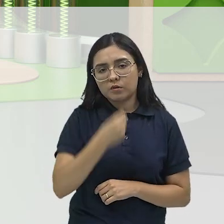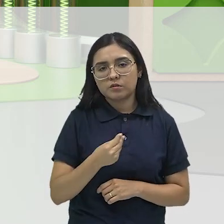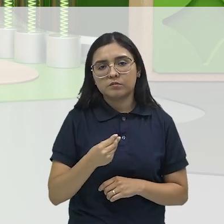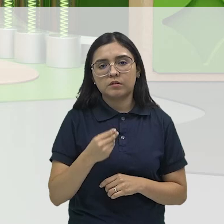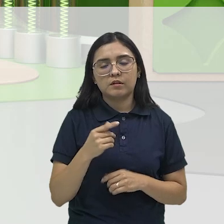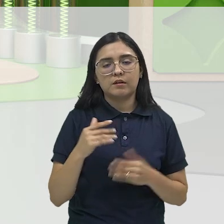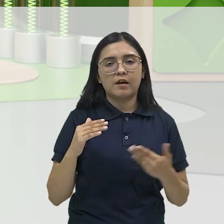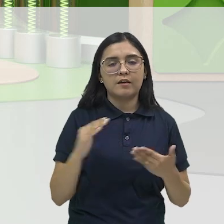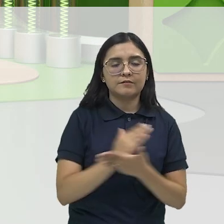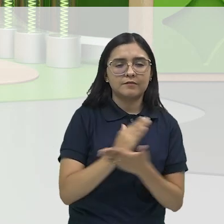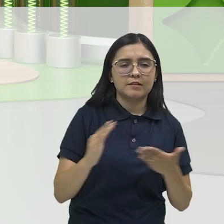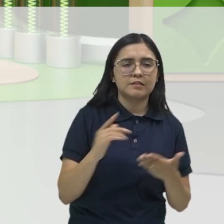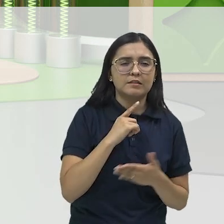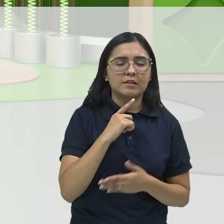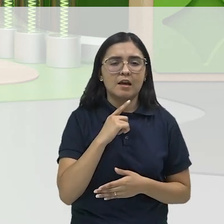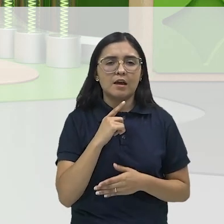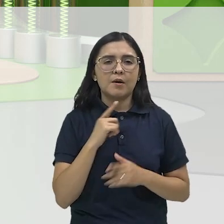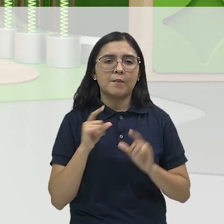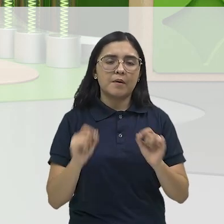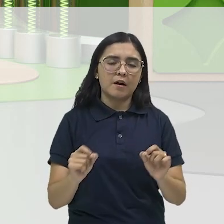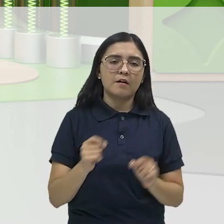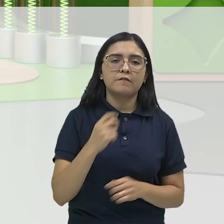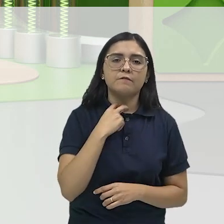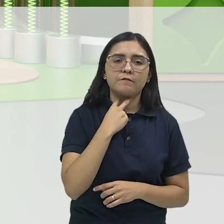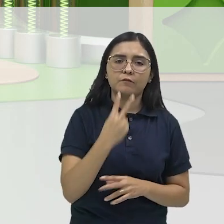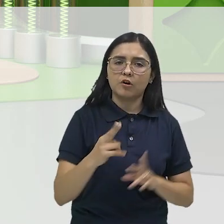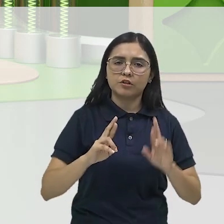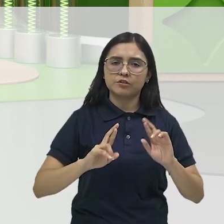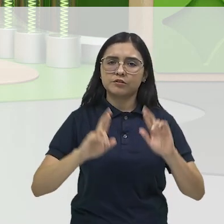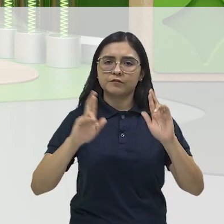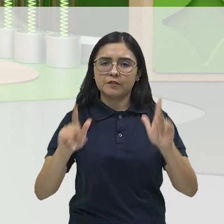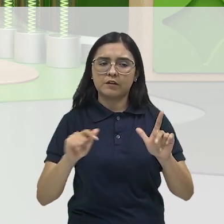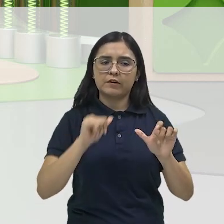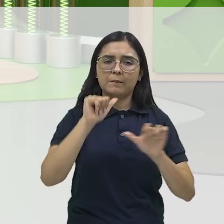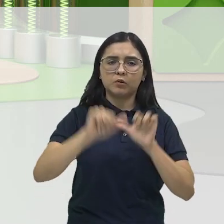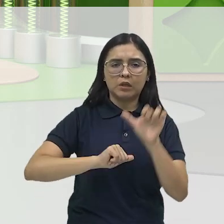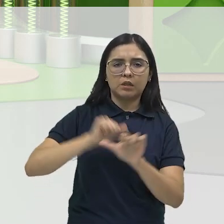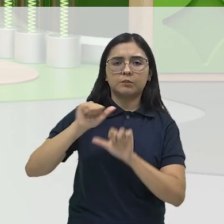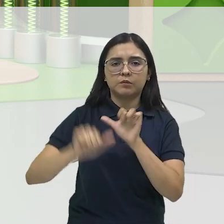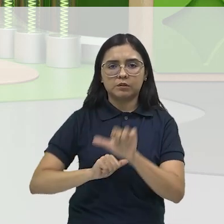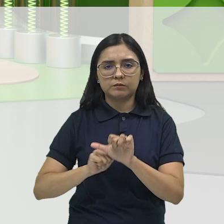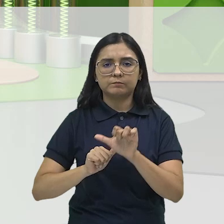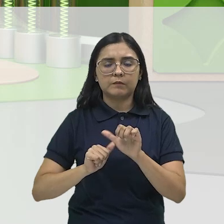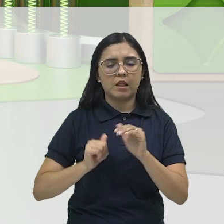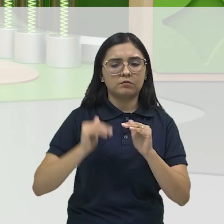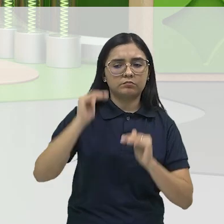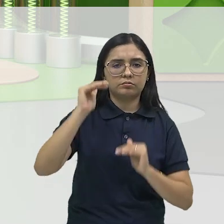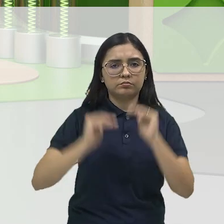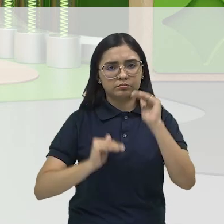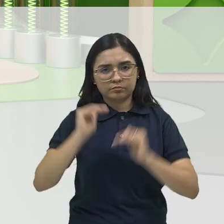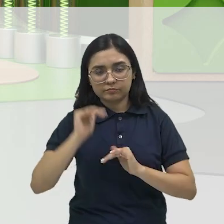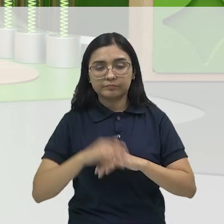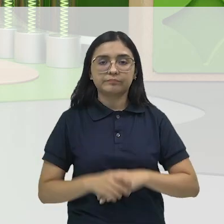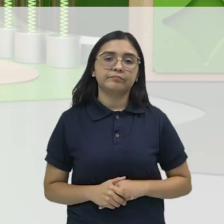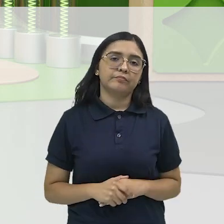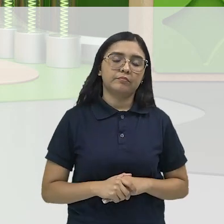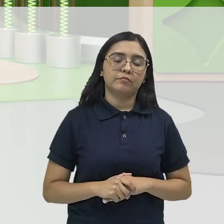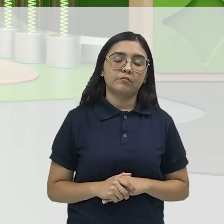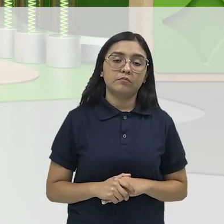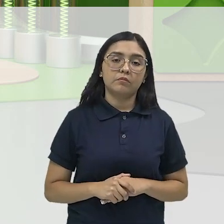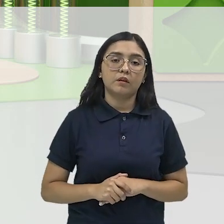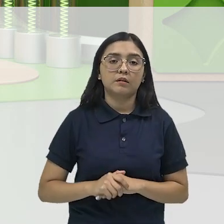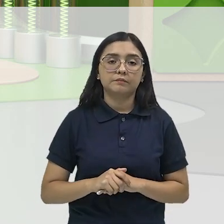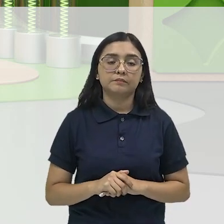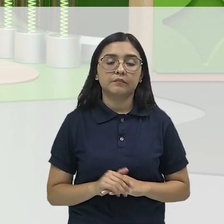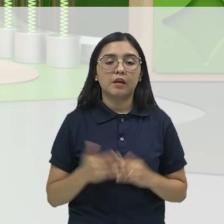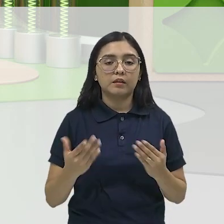que ele está com a voz mais fina, uma voz infantil, tem dia que ele está com a voz mais grossa, e isso vai ficando ali alternado até que tudo,